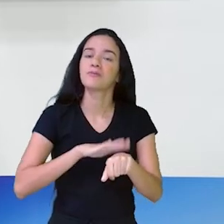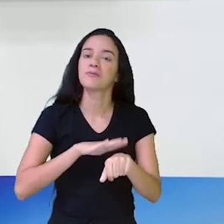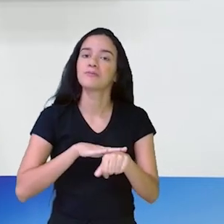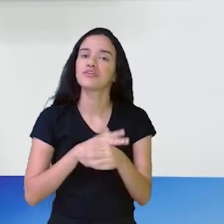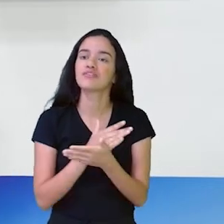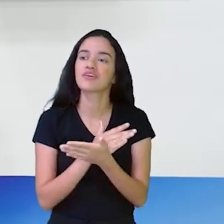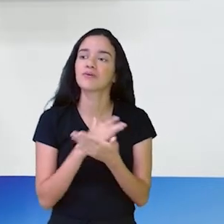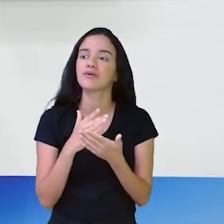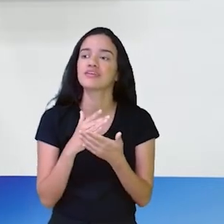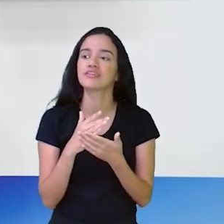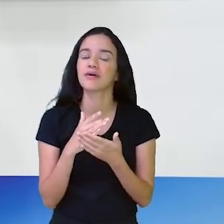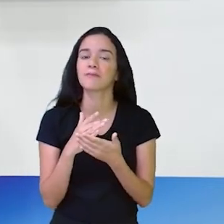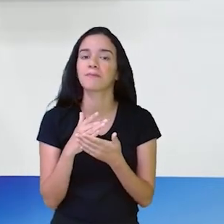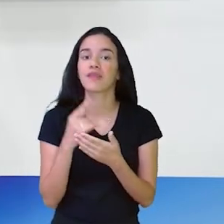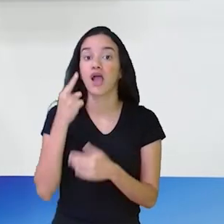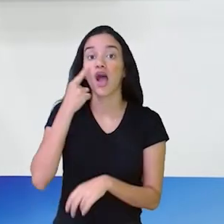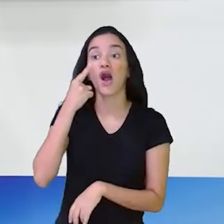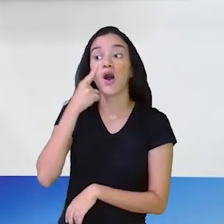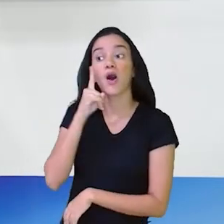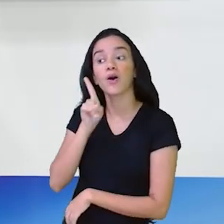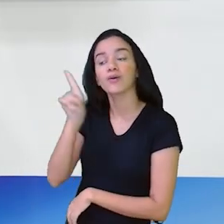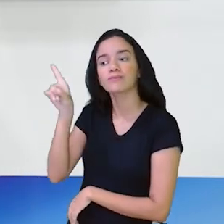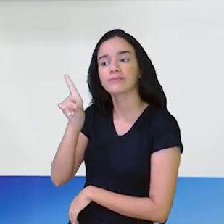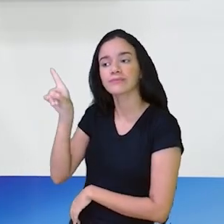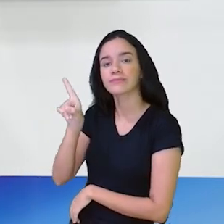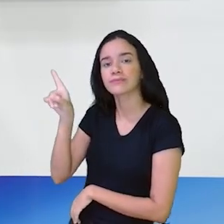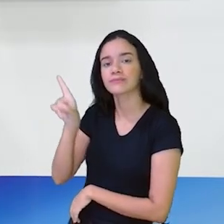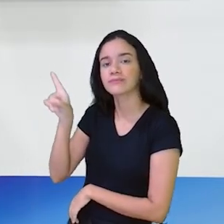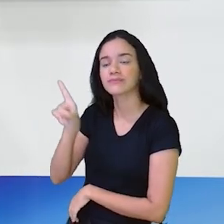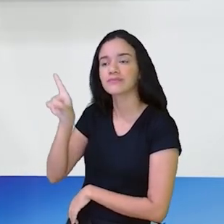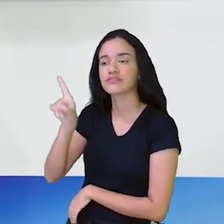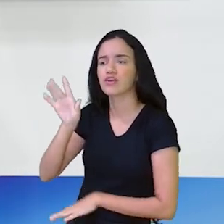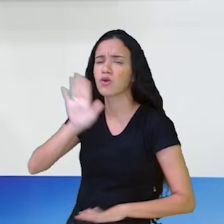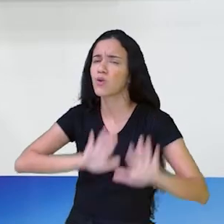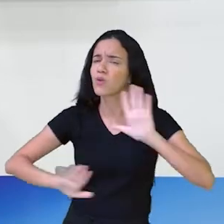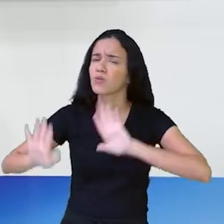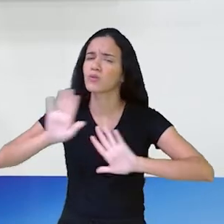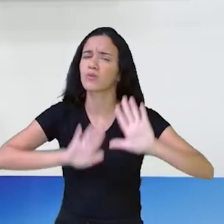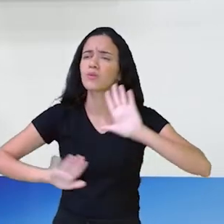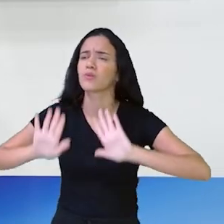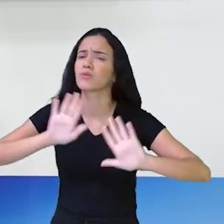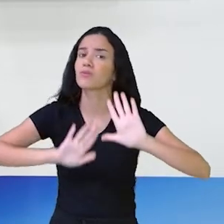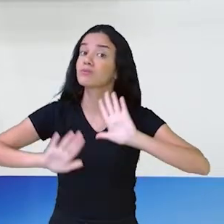arte. Então coloca assim com muito cuidado, tá?